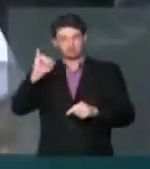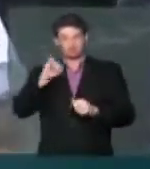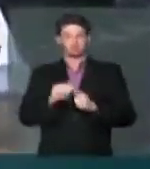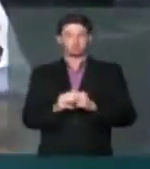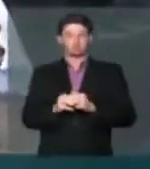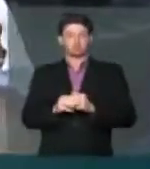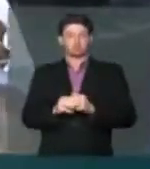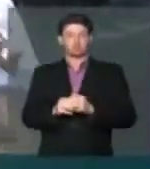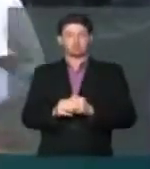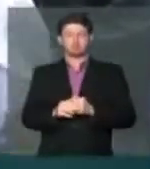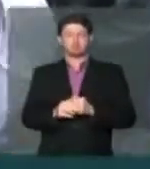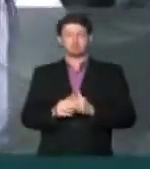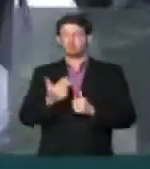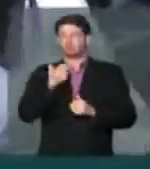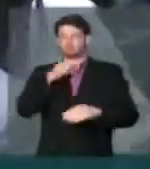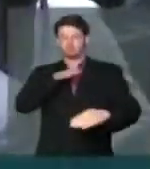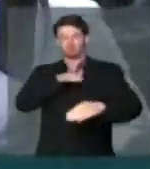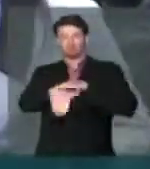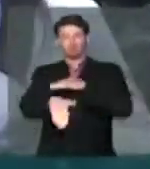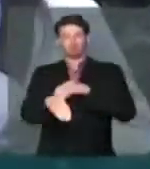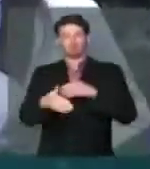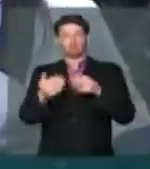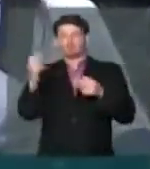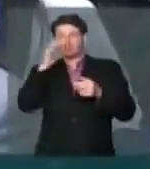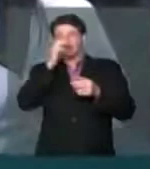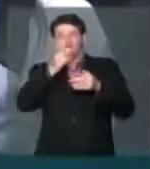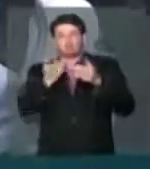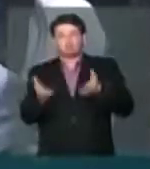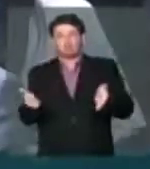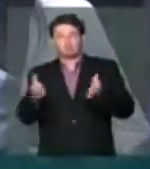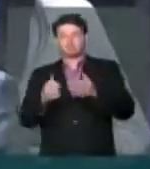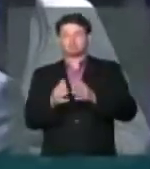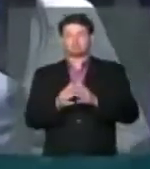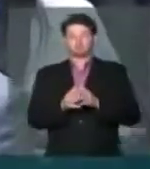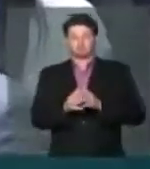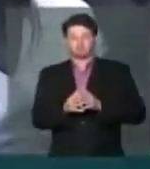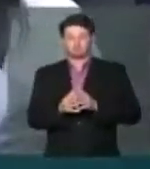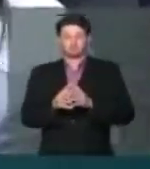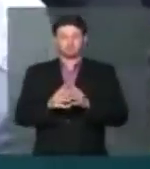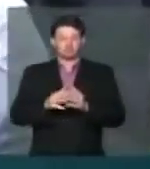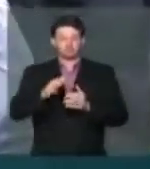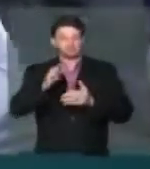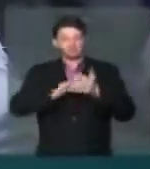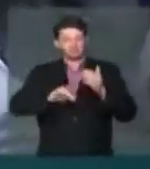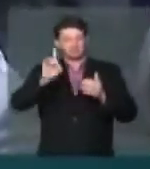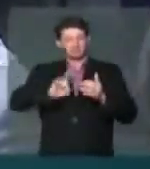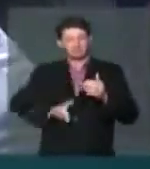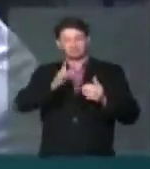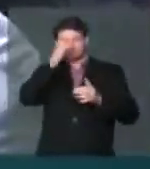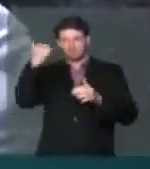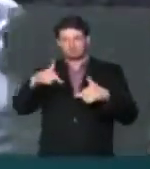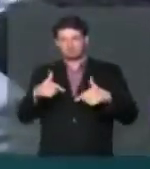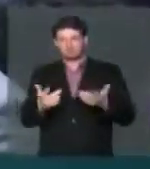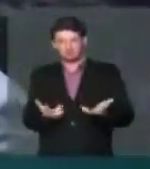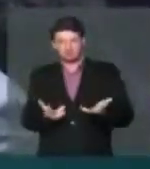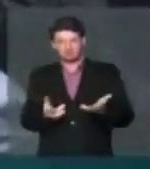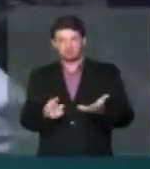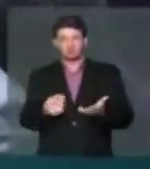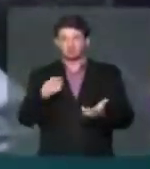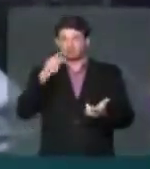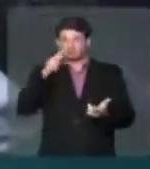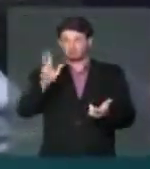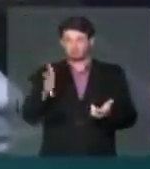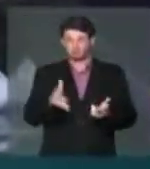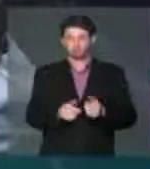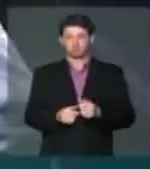não pode ser tratorado com esta rapidez para tirar direitos dos trabalhadores. Nós já vimos aqui